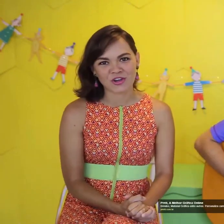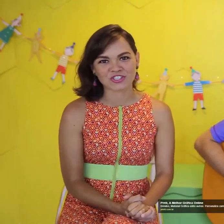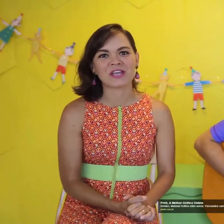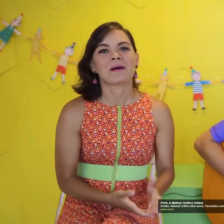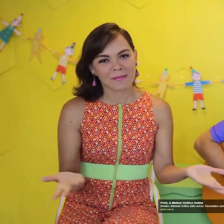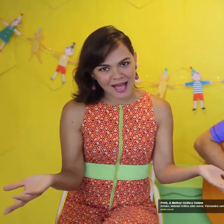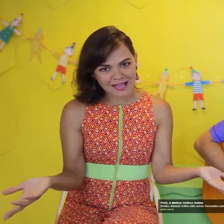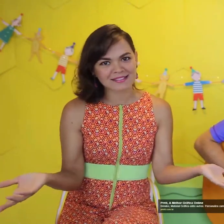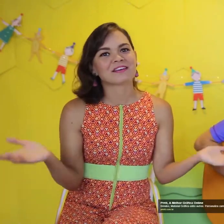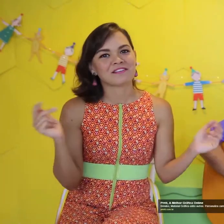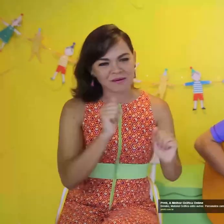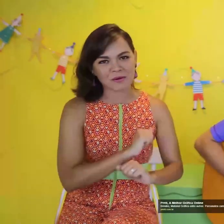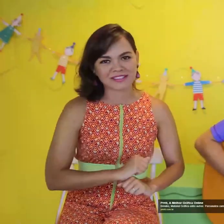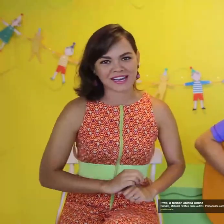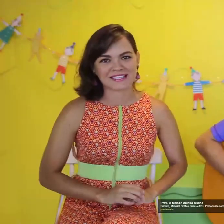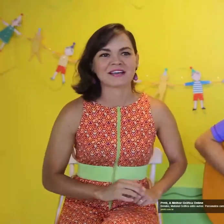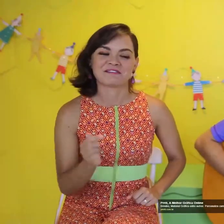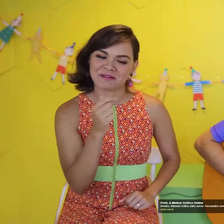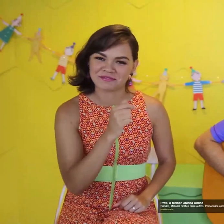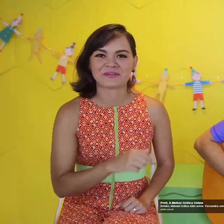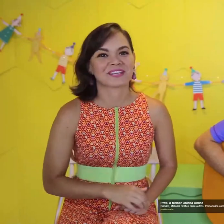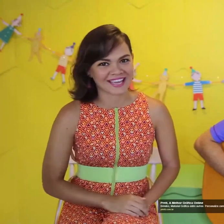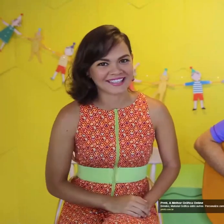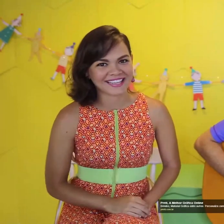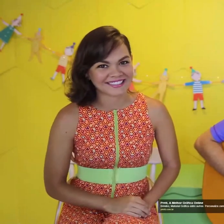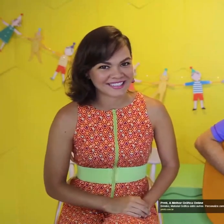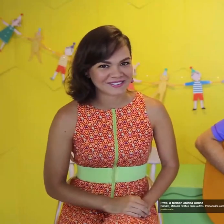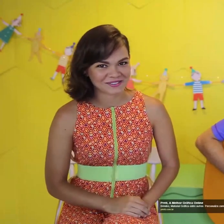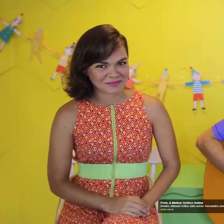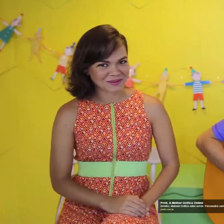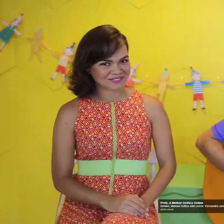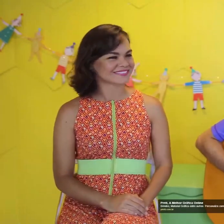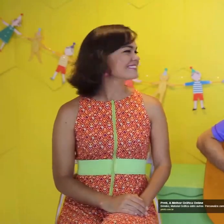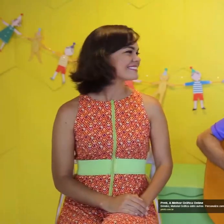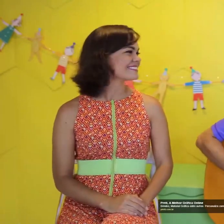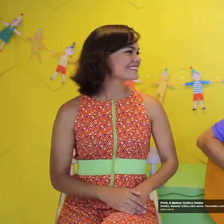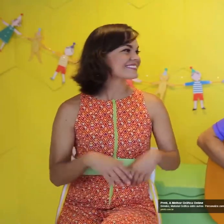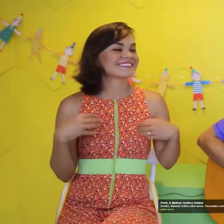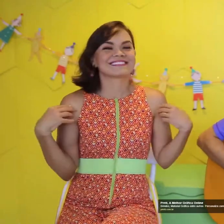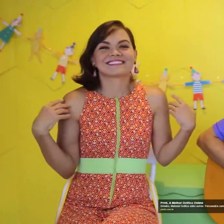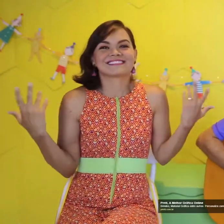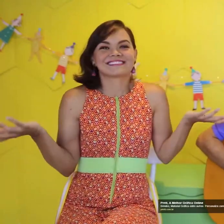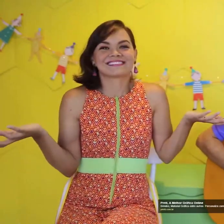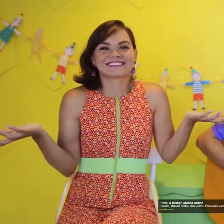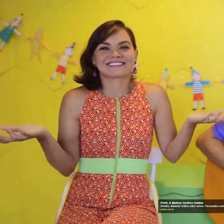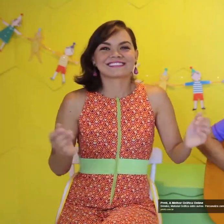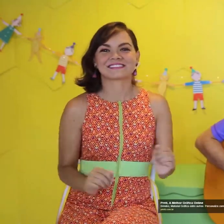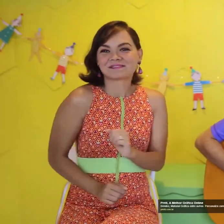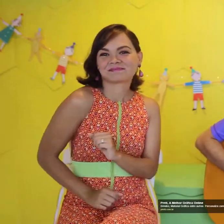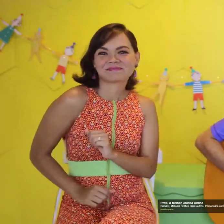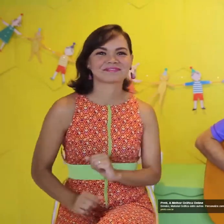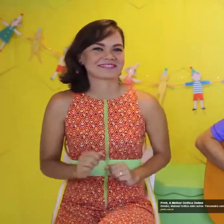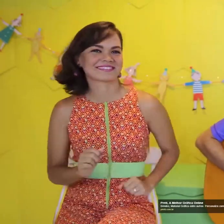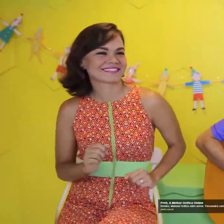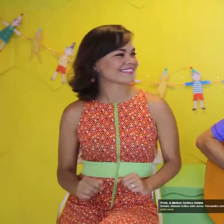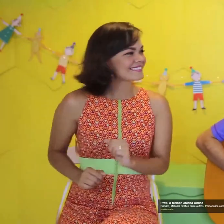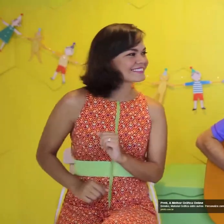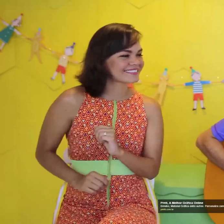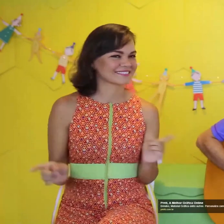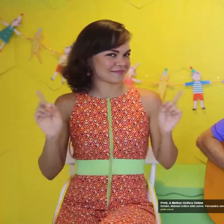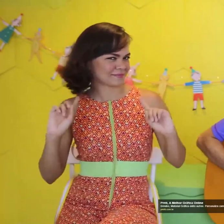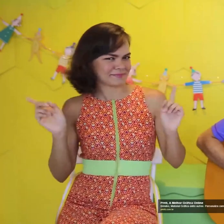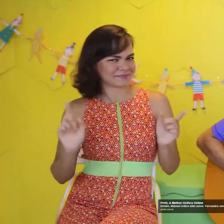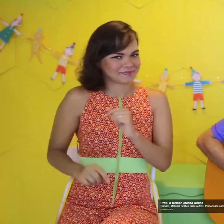Espero que vocês gostem. Mas vamos ao que interessa. Vamos ver o que é que tem dentro do baú. Me diga, menina, o que tem nesse baú? No baú